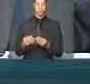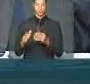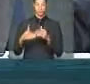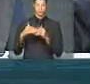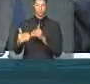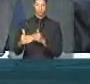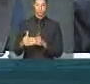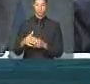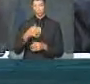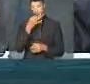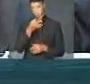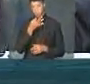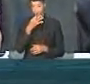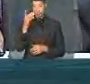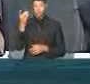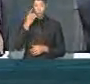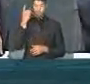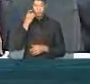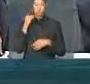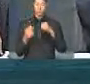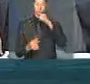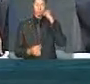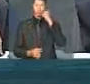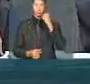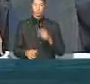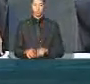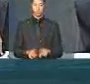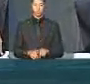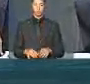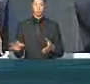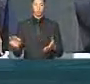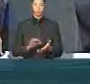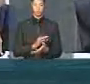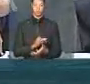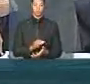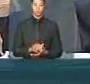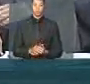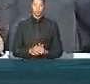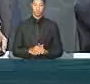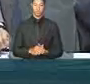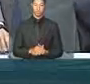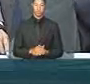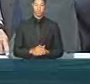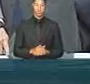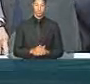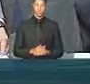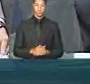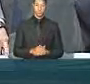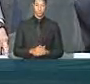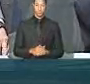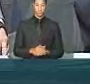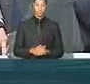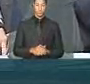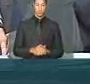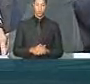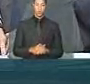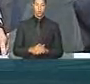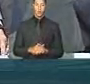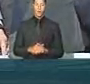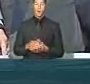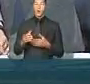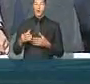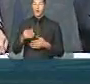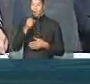paralelamente a palavra aos deputados e senadores pela ordem escris eu concedo